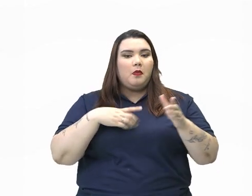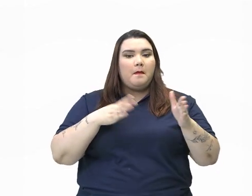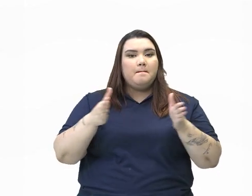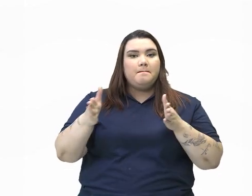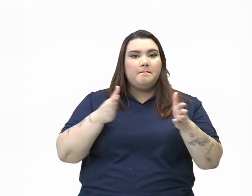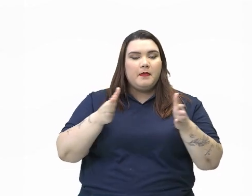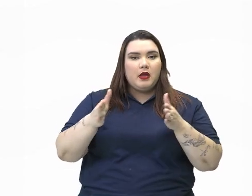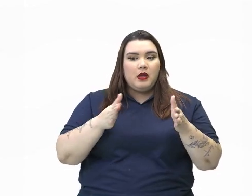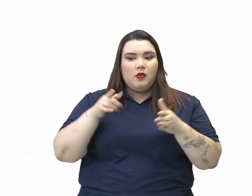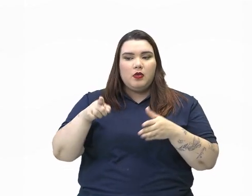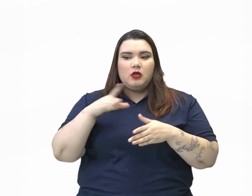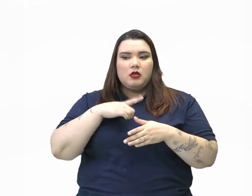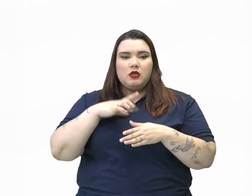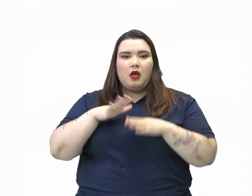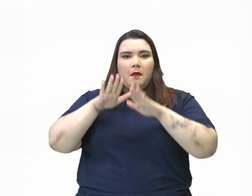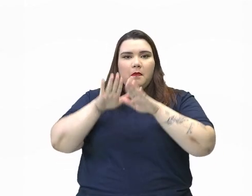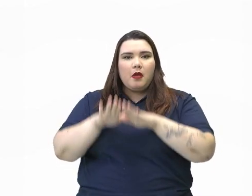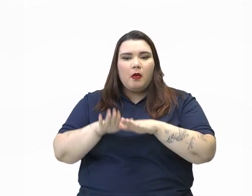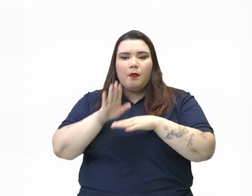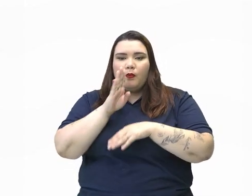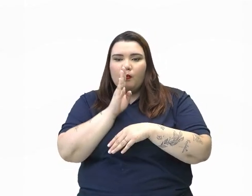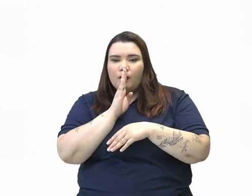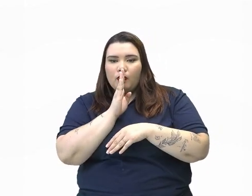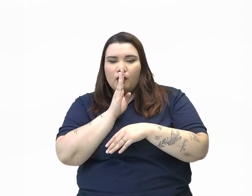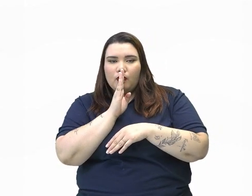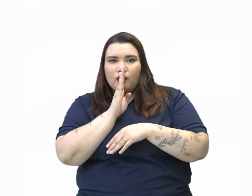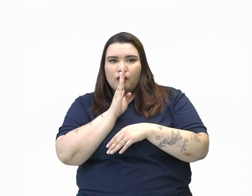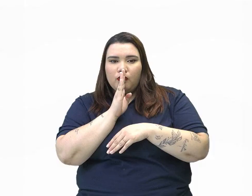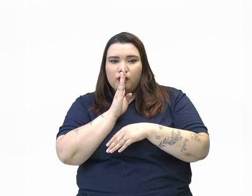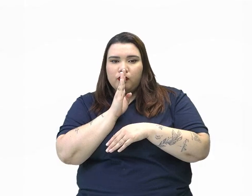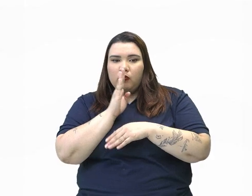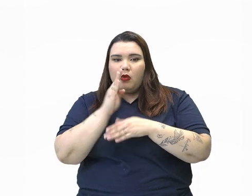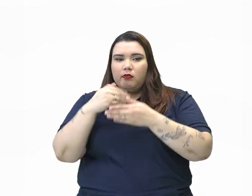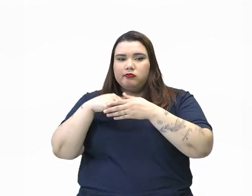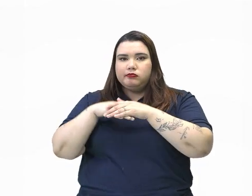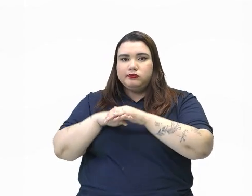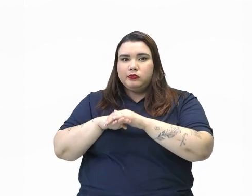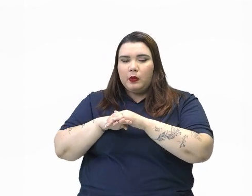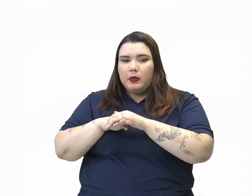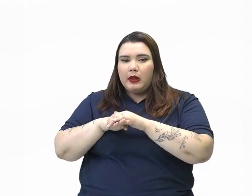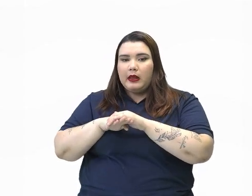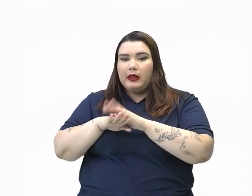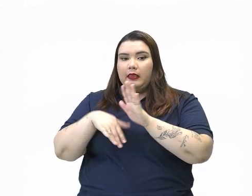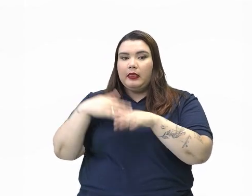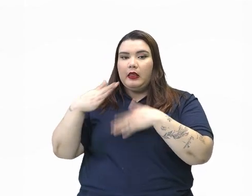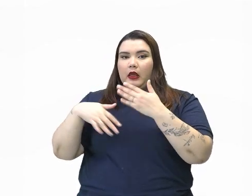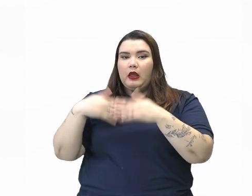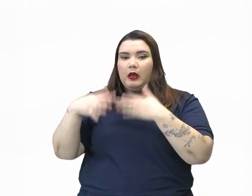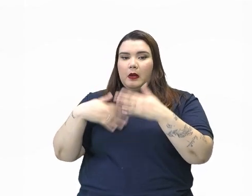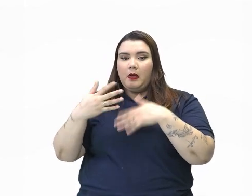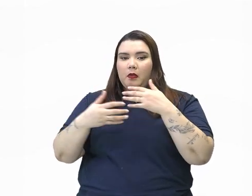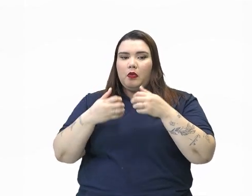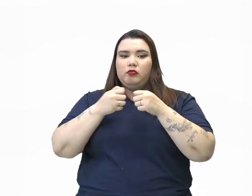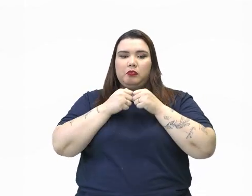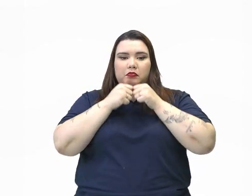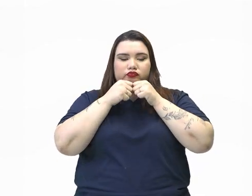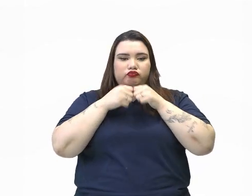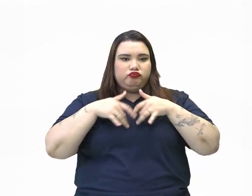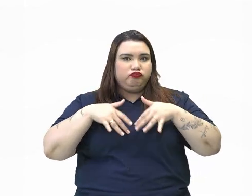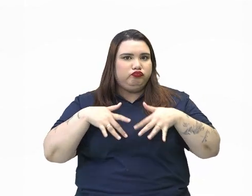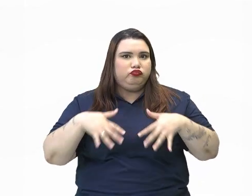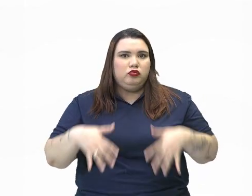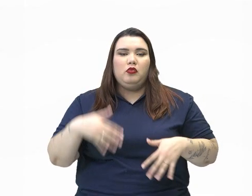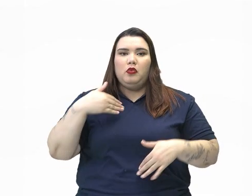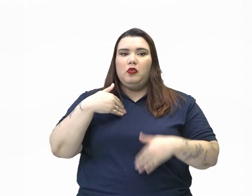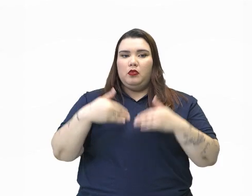período em que ele fica latente, né? Não dá sintomas, mas depois ele começa a suprimir o sistema imunológico das